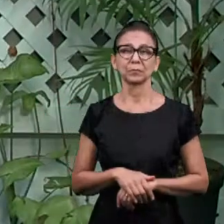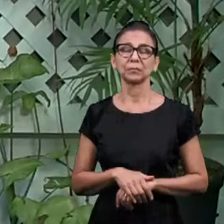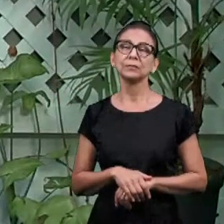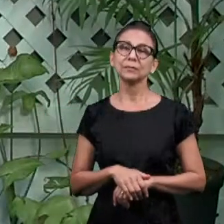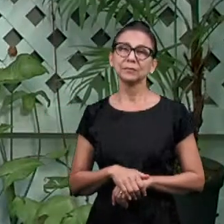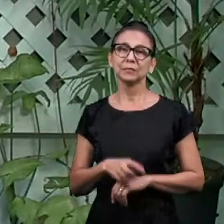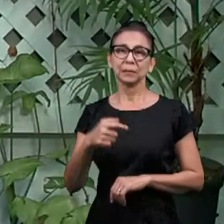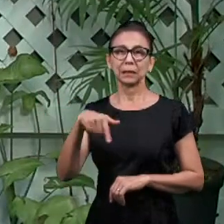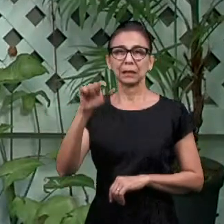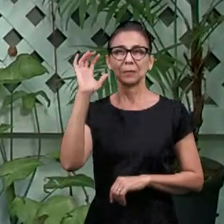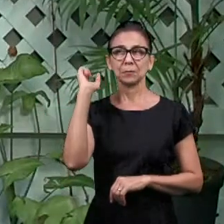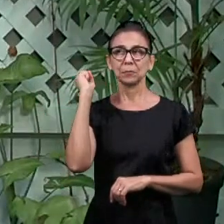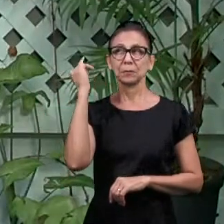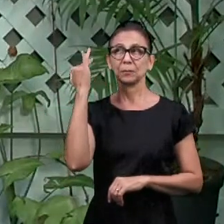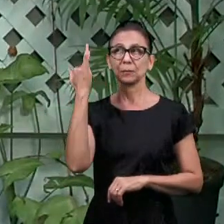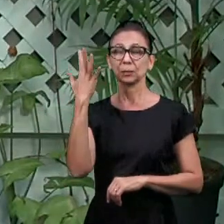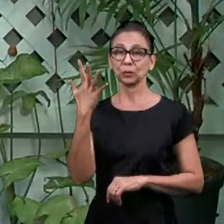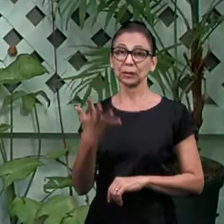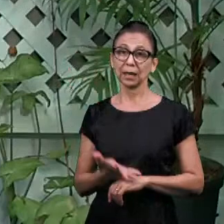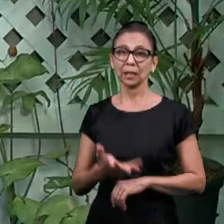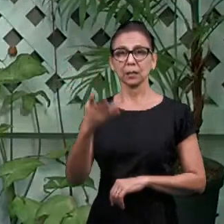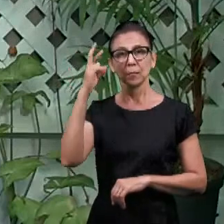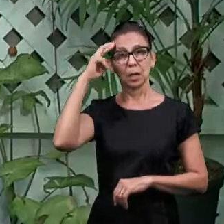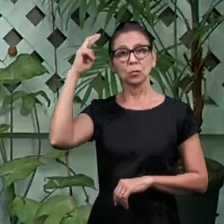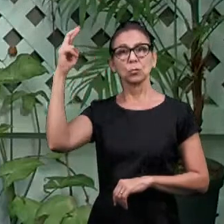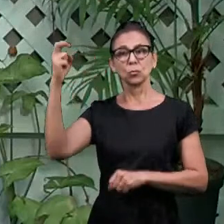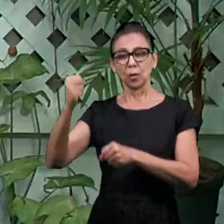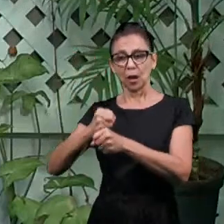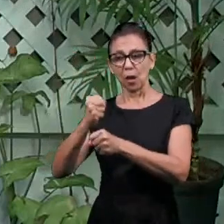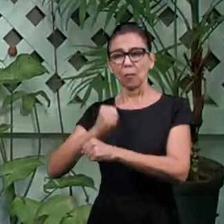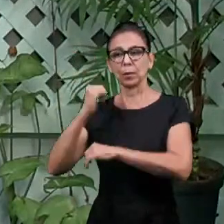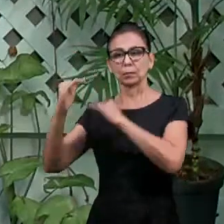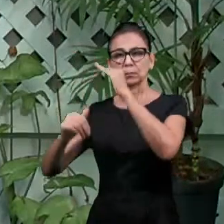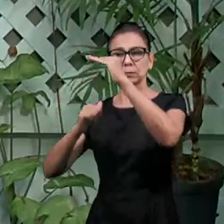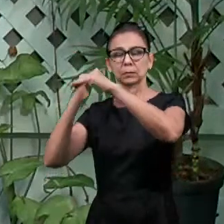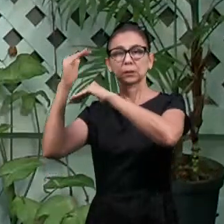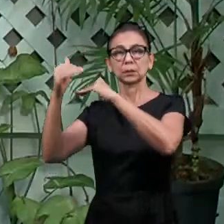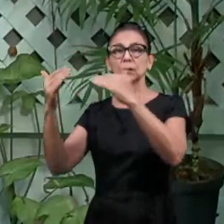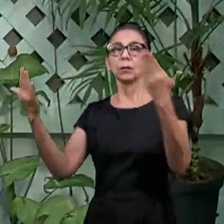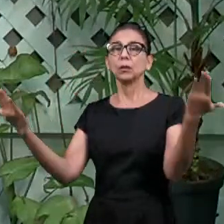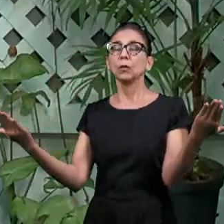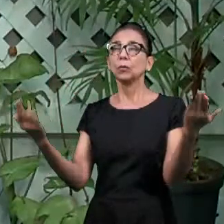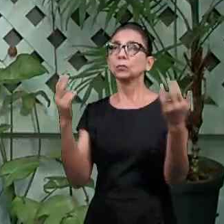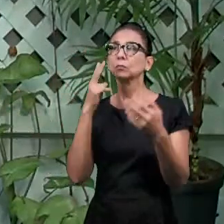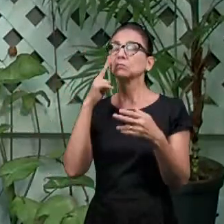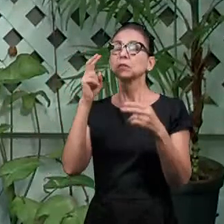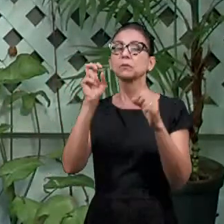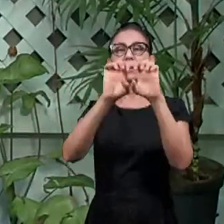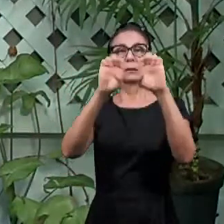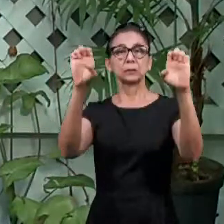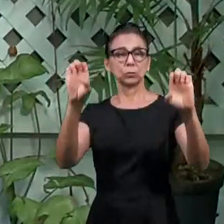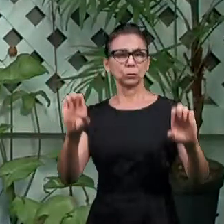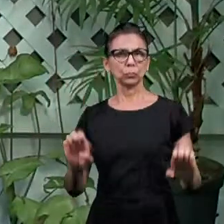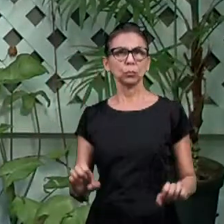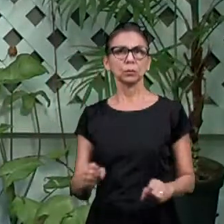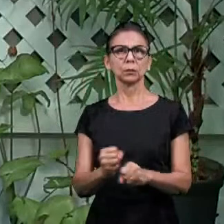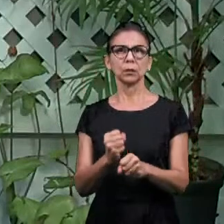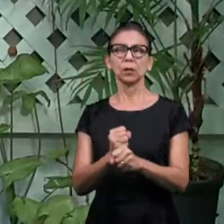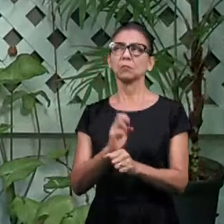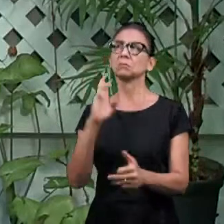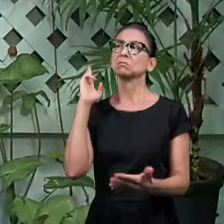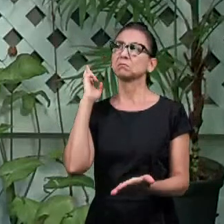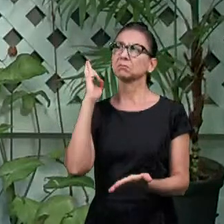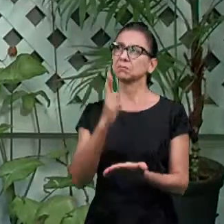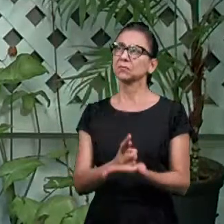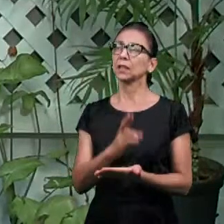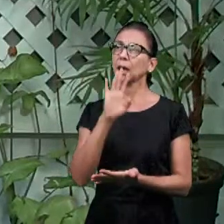nos abençoou e fez prosperar essa obra. E quando vemos hoje a estrutura da obra e os seus resultados, nós